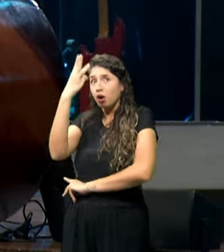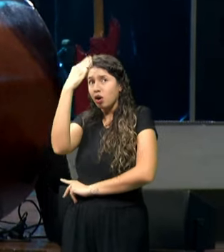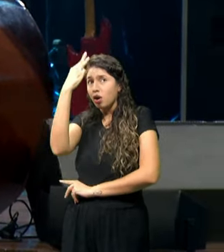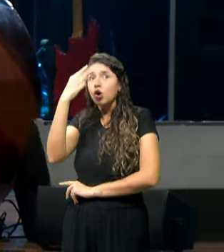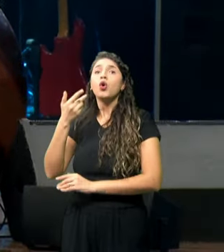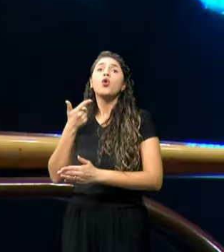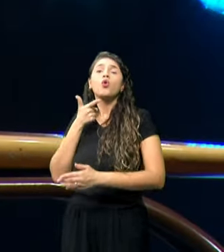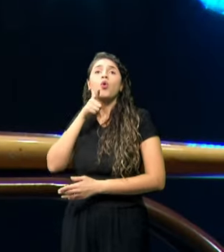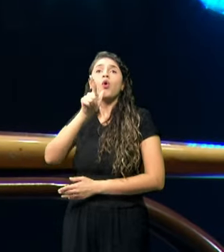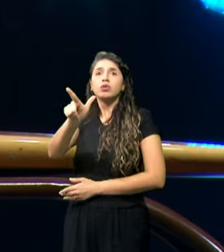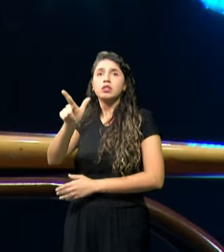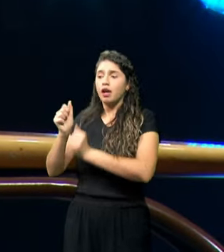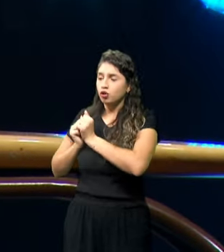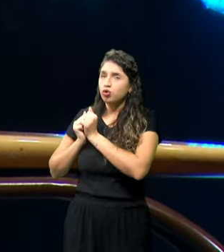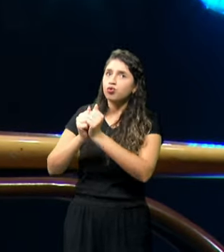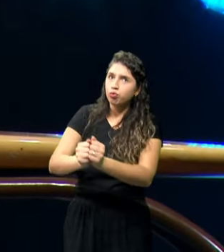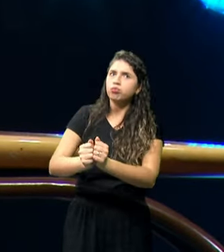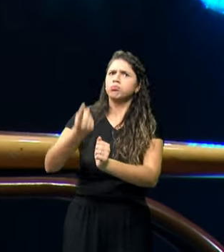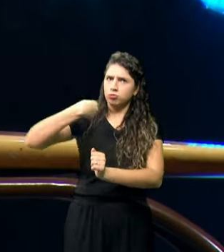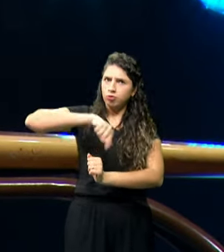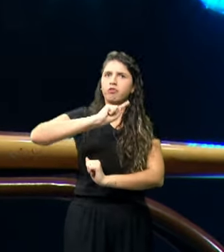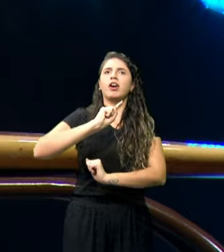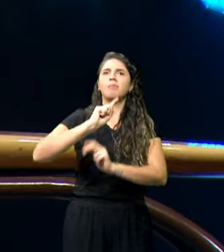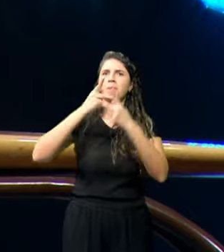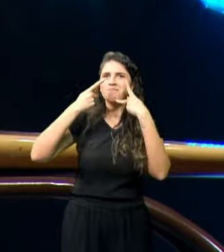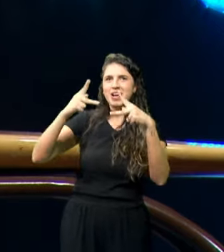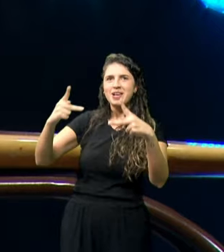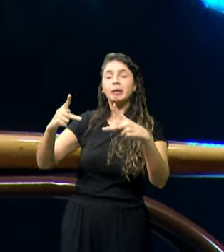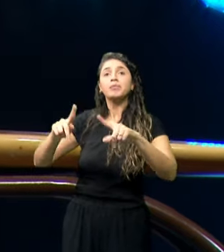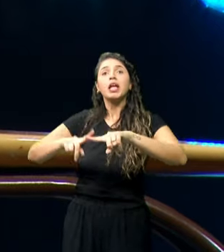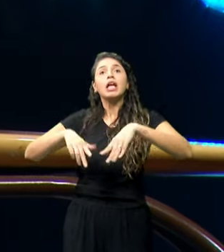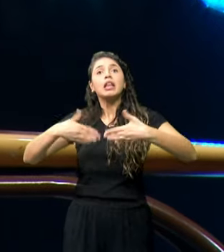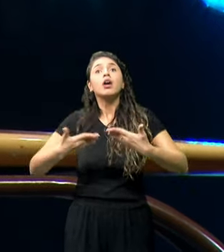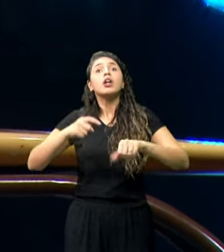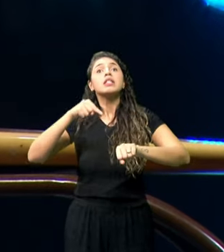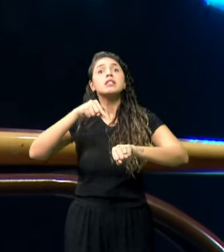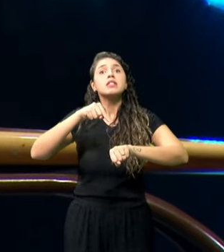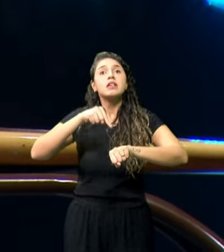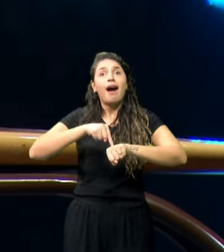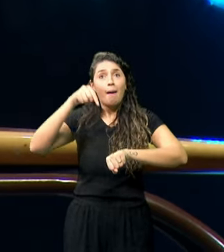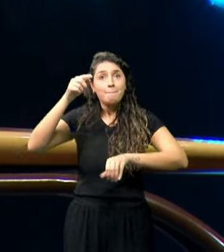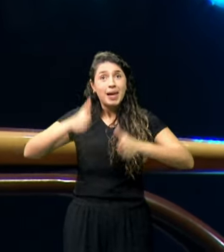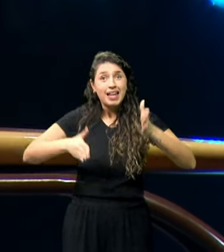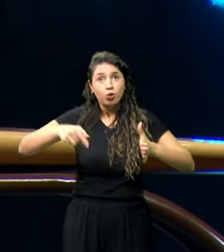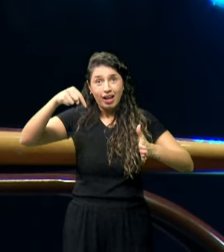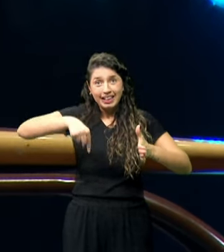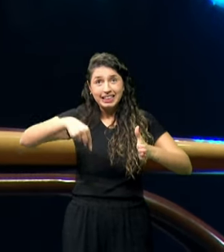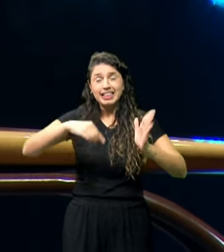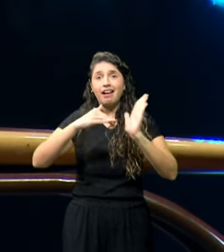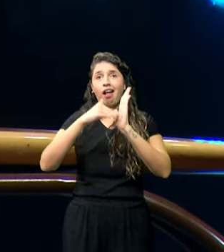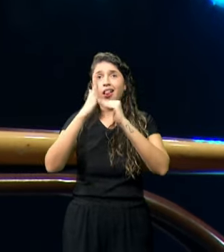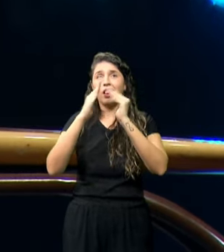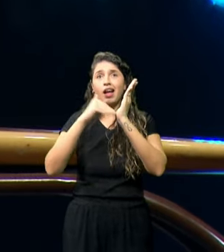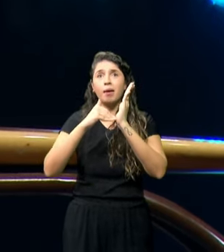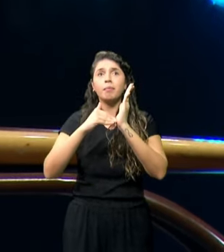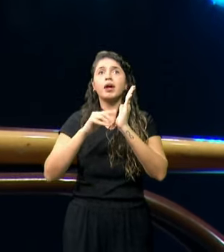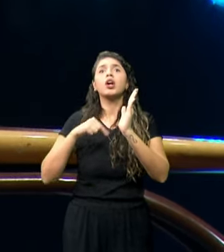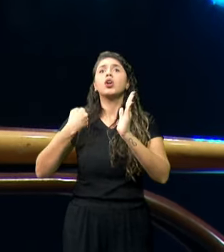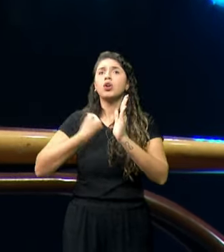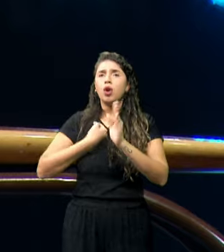ela consegue me acompanhar, nós estamos fazendo juntos. E nesse tempo aqui na sede, nós temos recebido em alguns